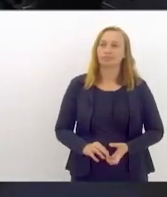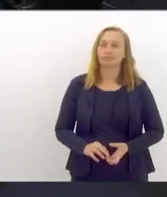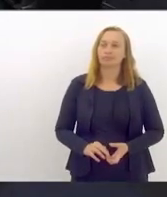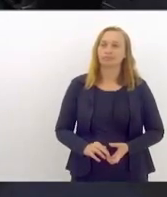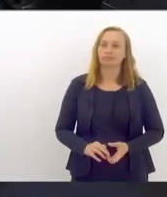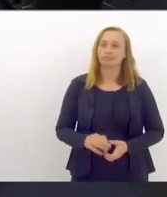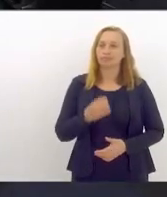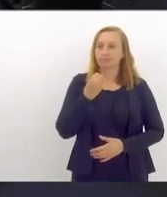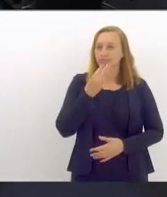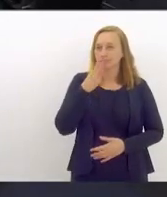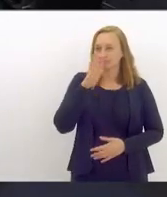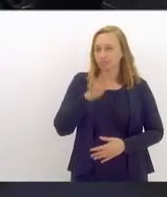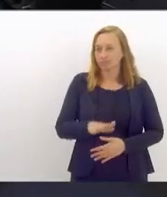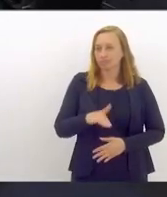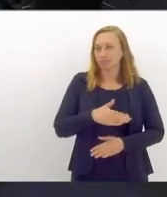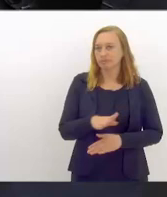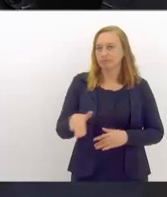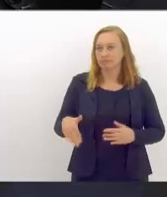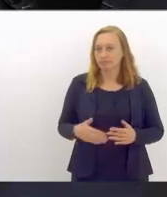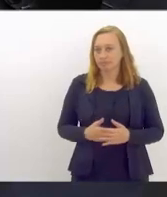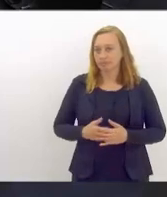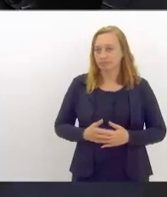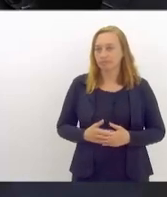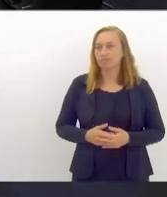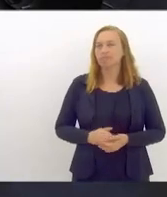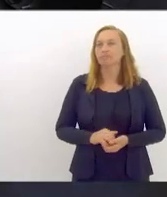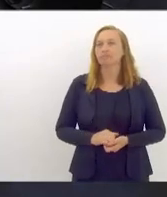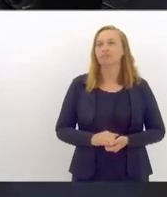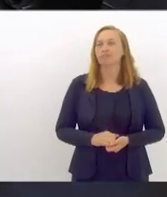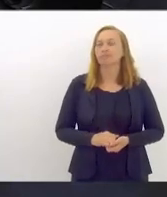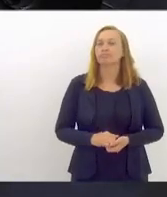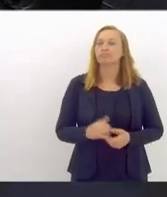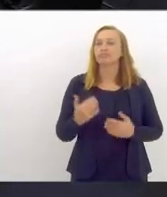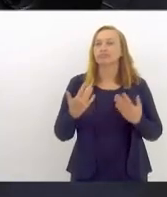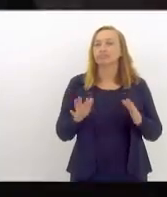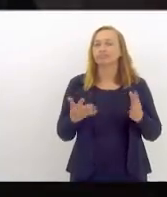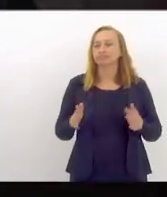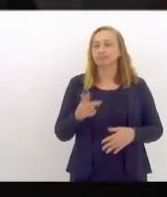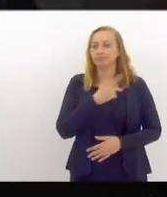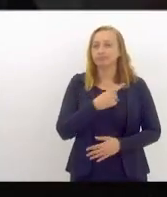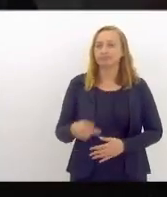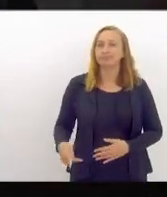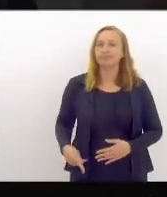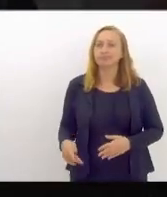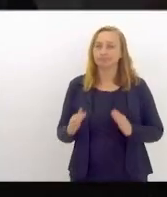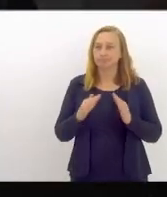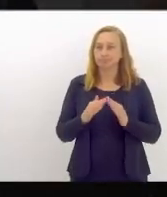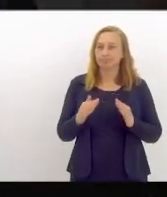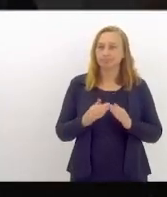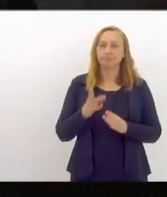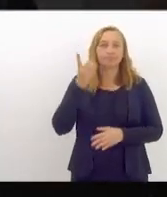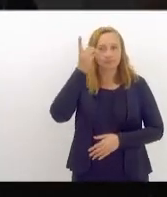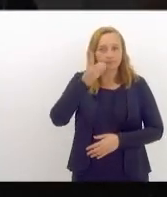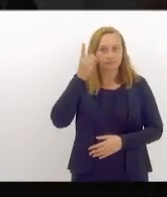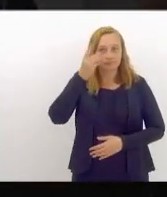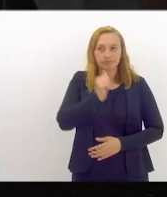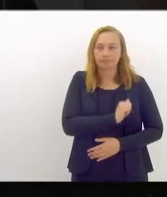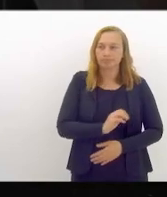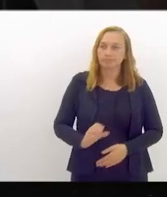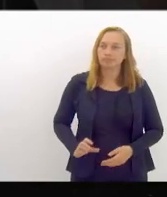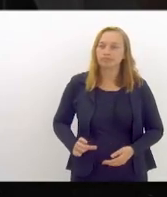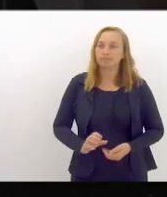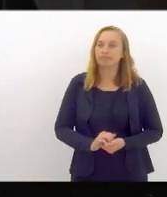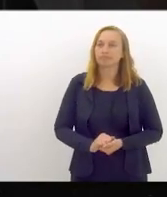bom Boa tarde a todos e a todas né cumprimentar aqui o presidente da casa Deputado André celiano